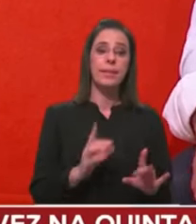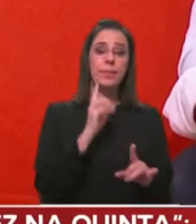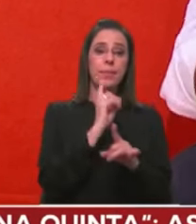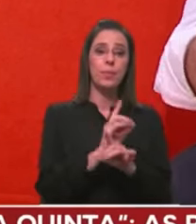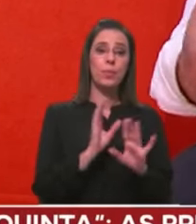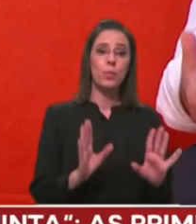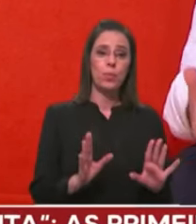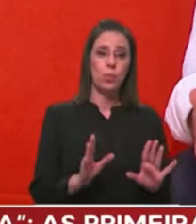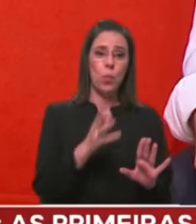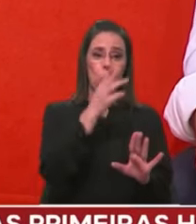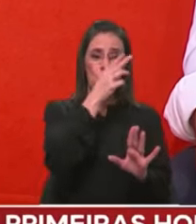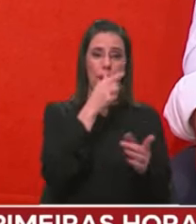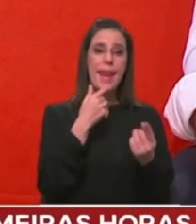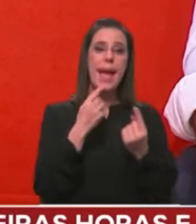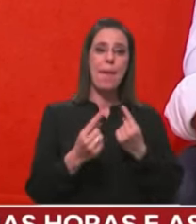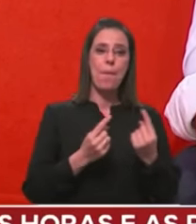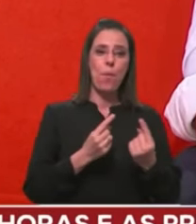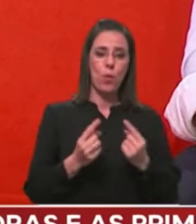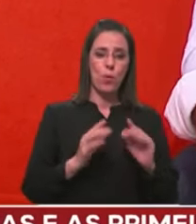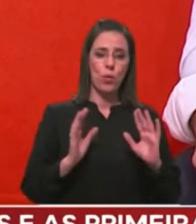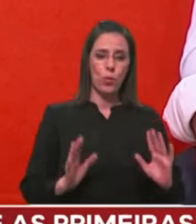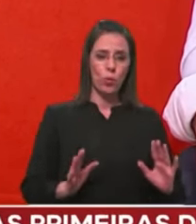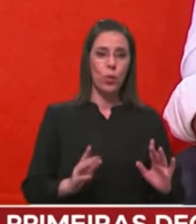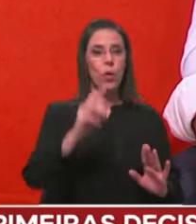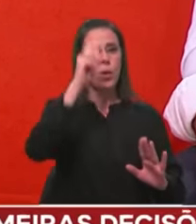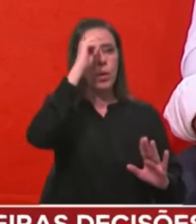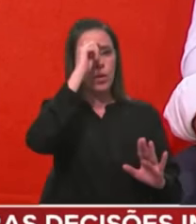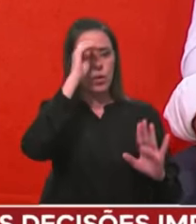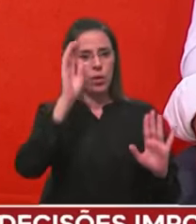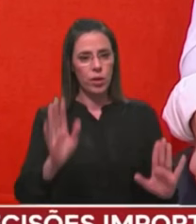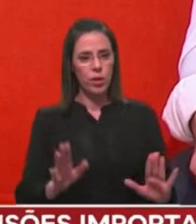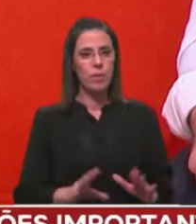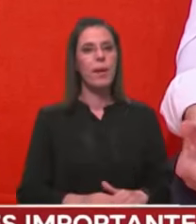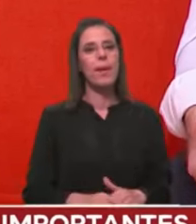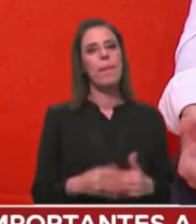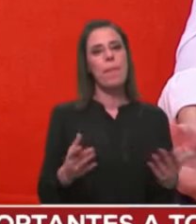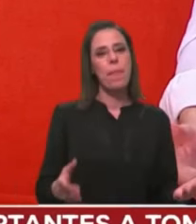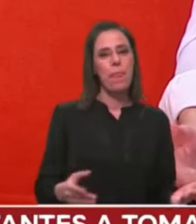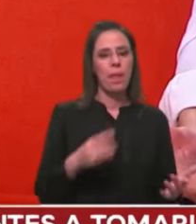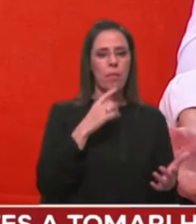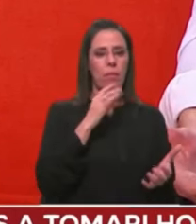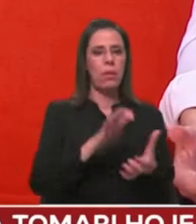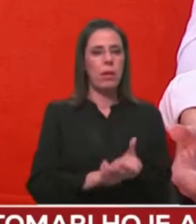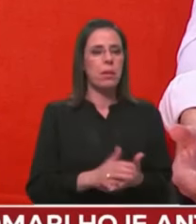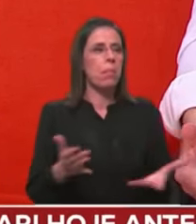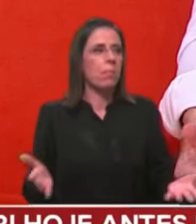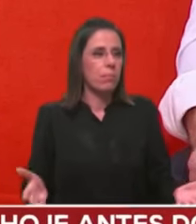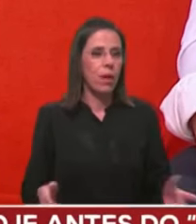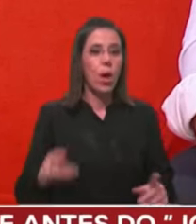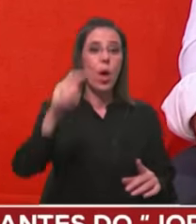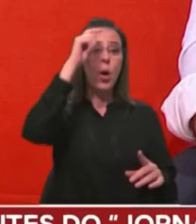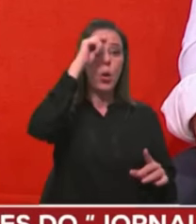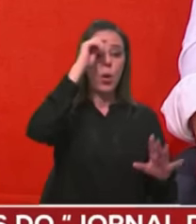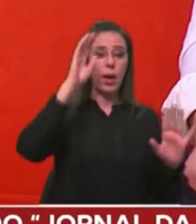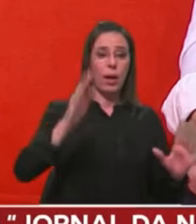vamos dizer, um namoro. Com respeito, podemos lhe chamar um casamento também, claro está.